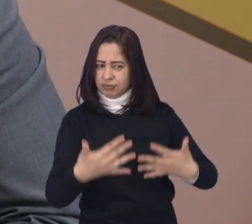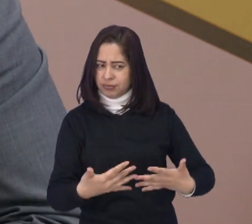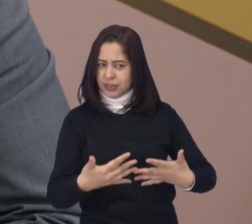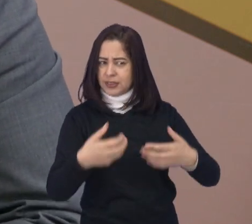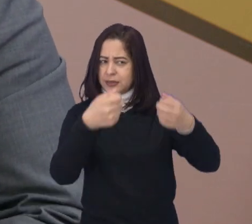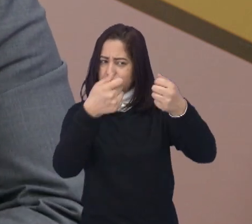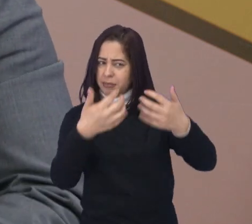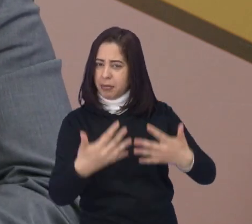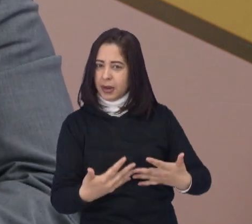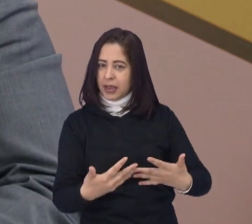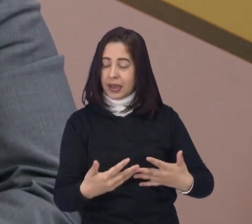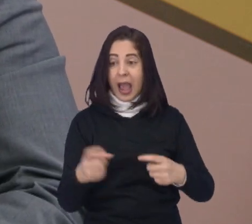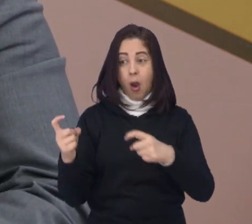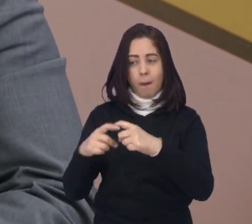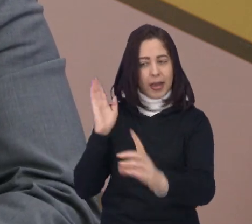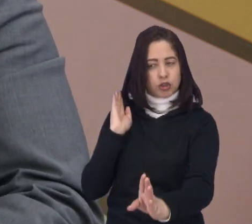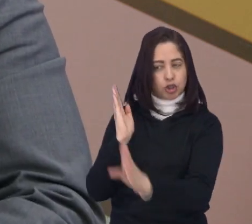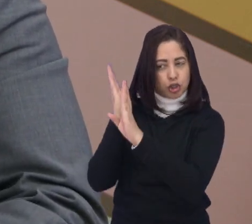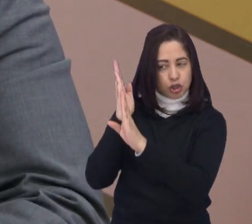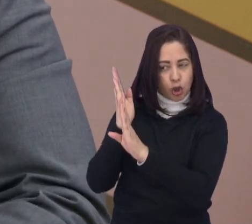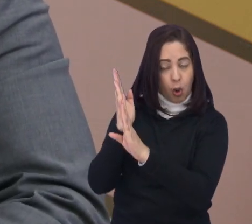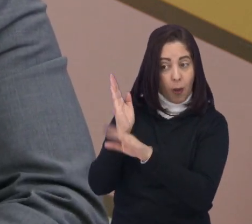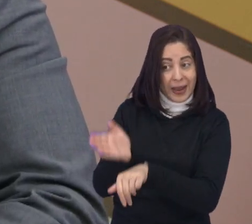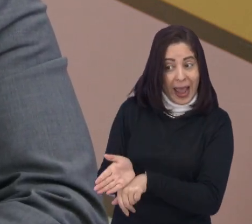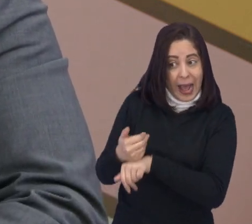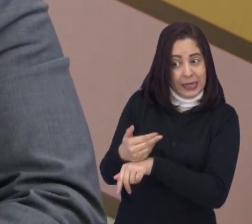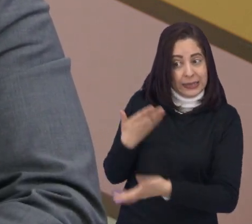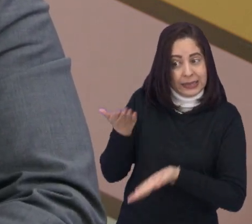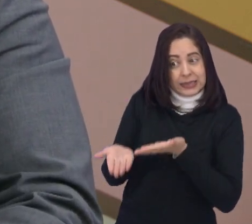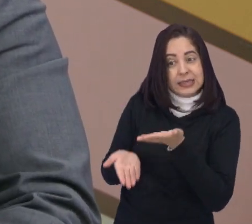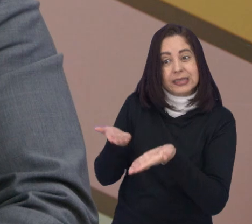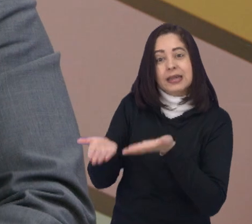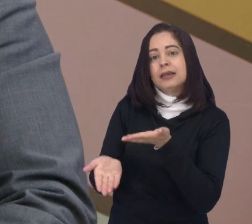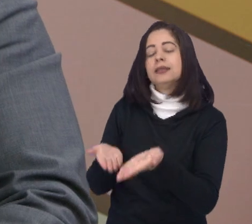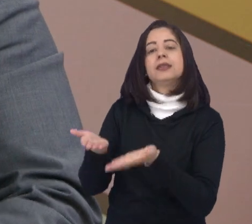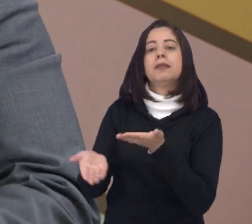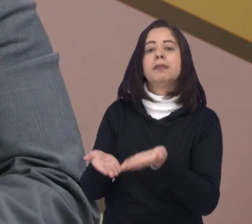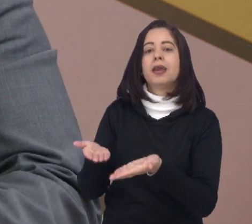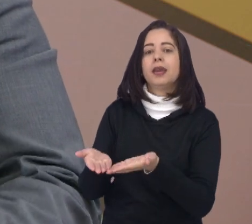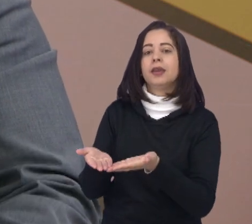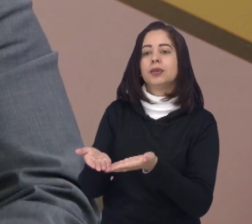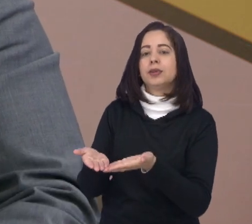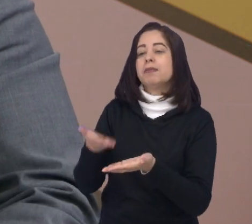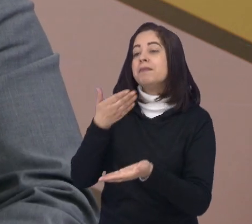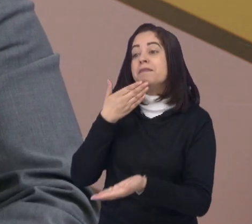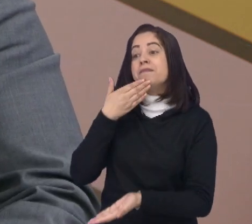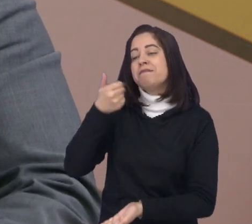precocemente a patologia e ela é tratada de forma precoce, a recuperação